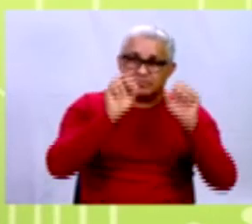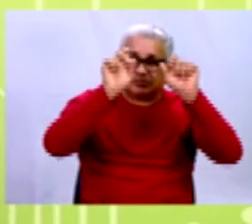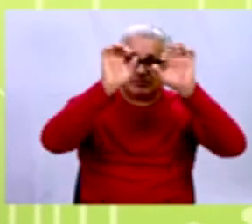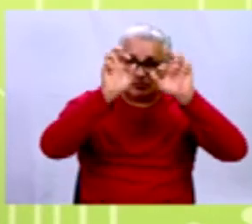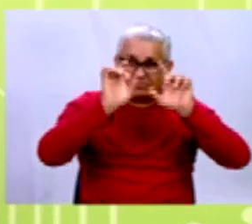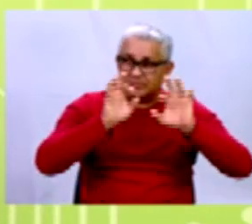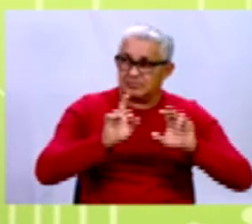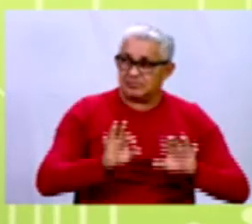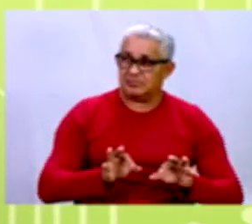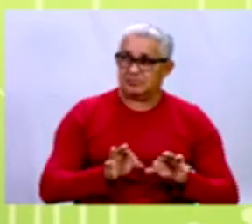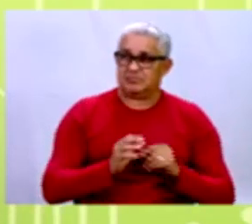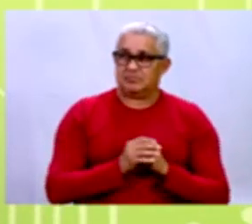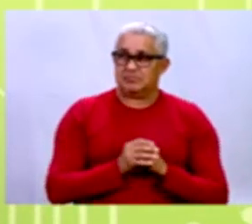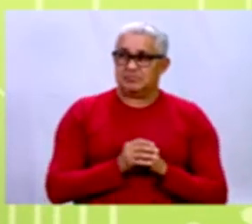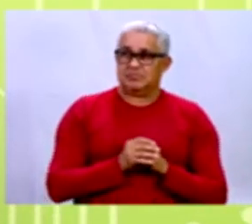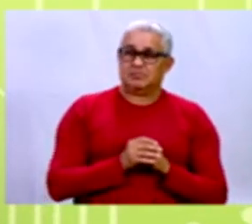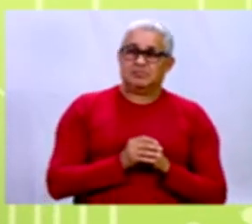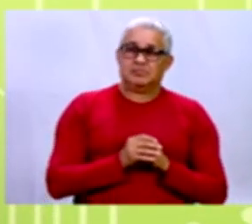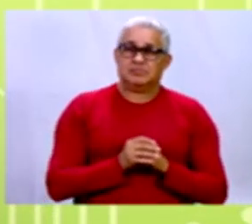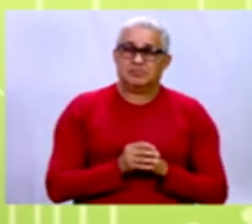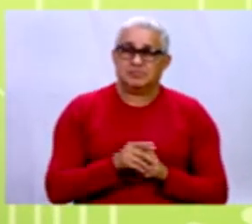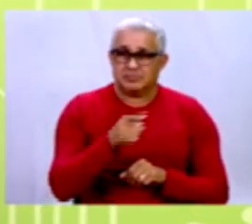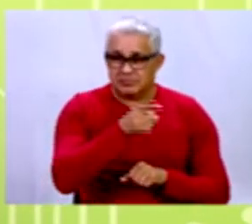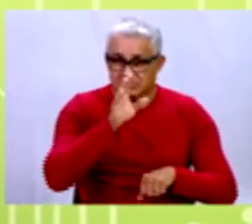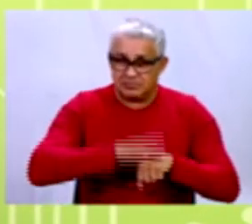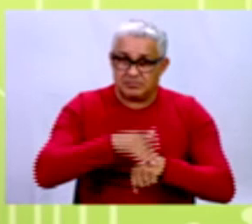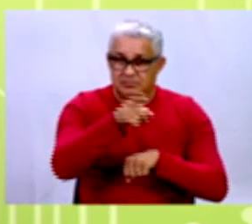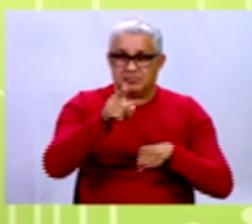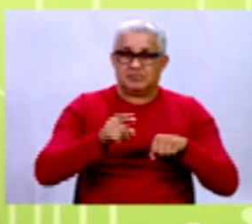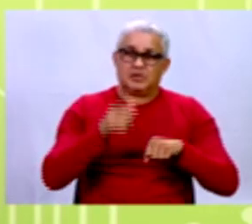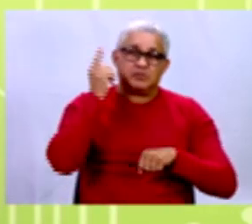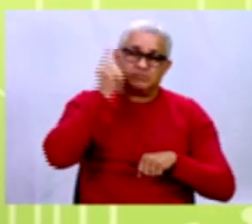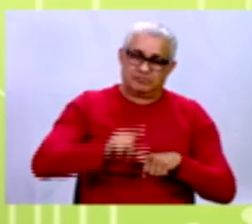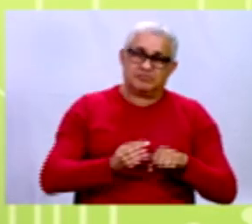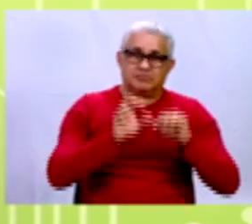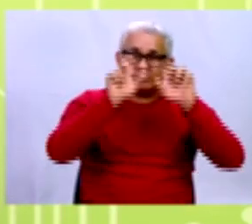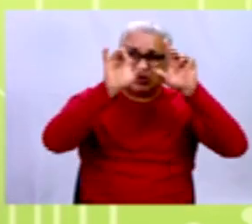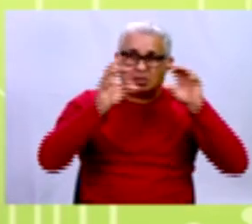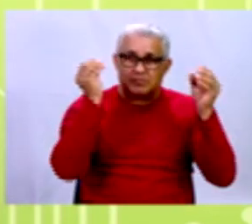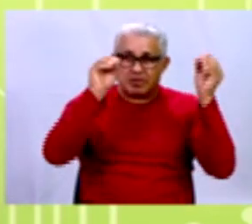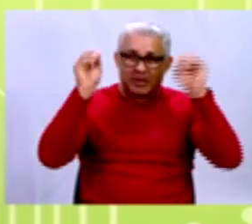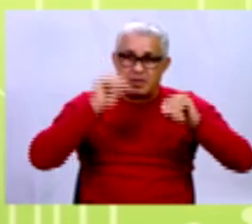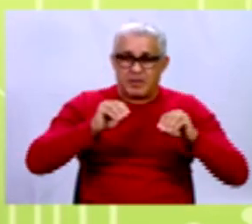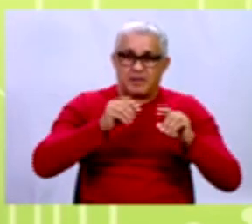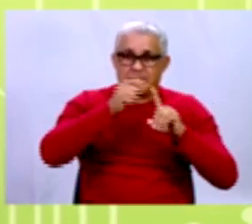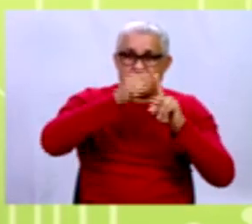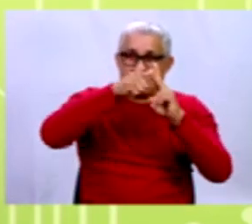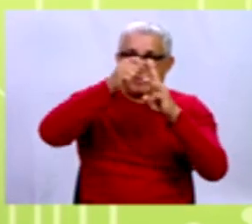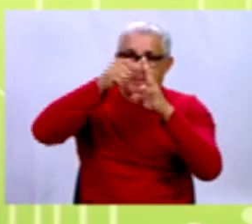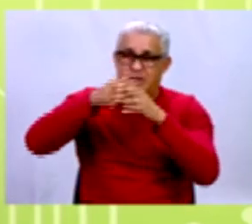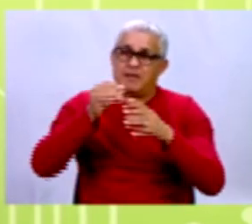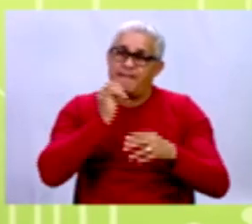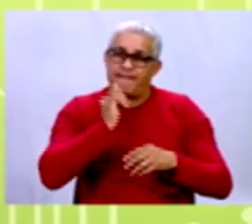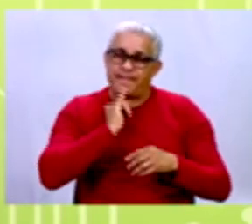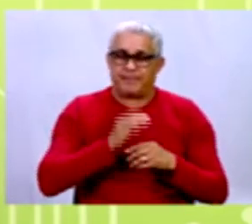vocês não mandem os números para a gente, mas que vocês consigam chegar lá, vamos supor, a gente está